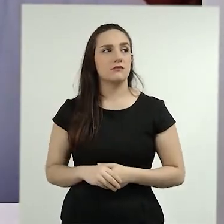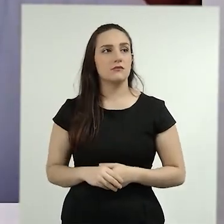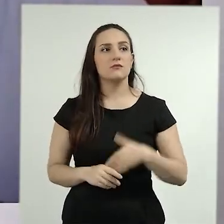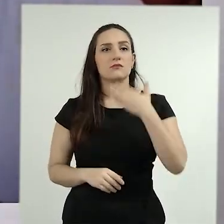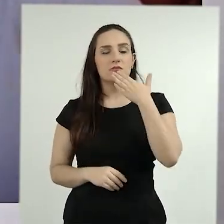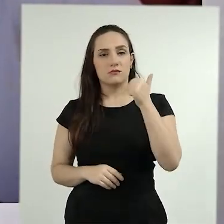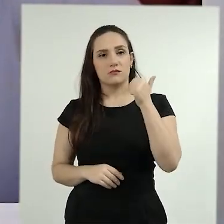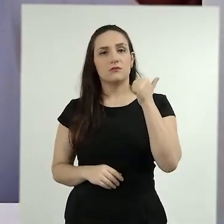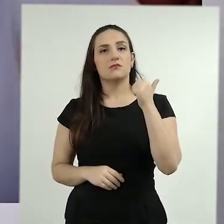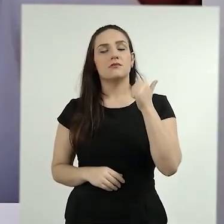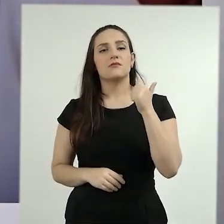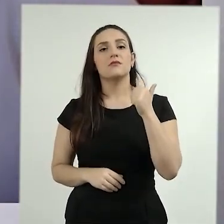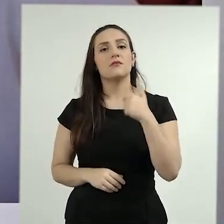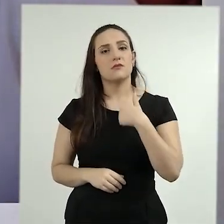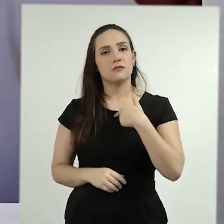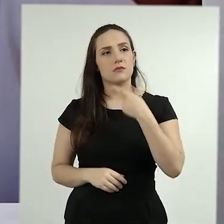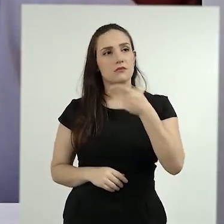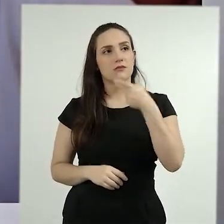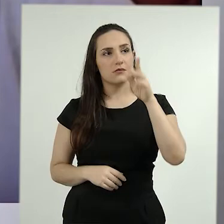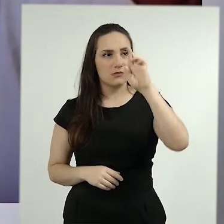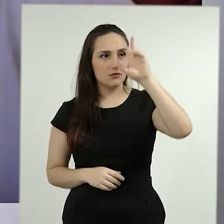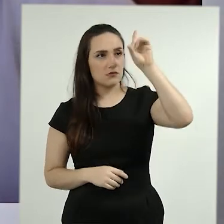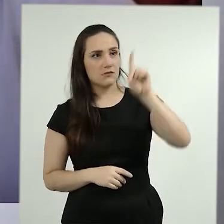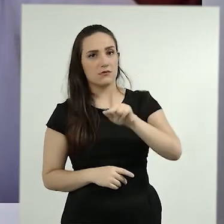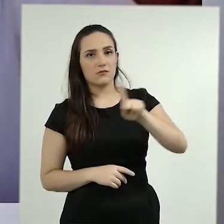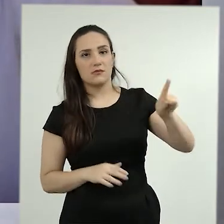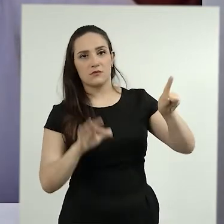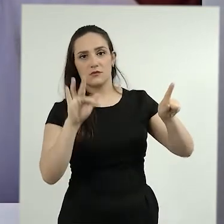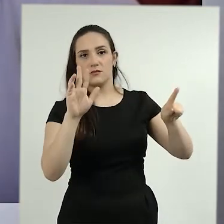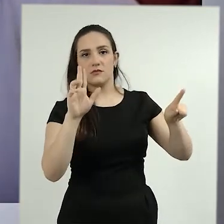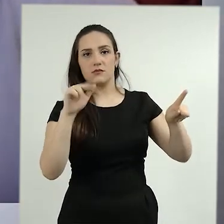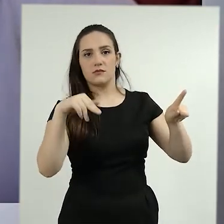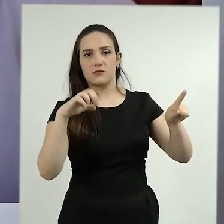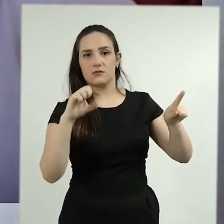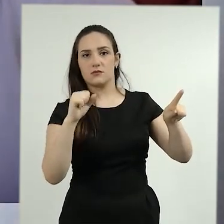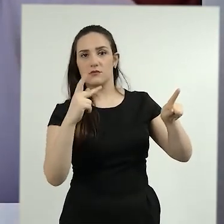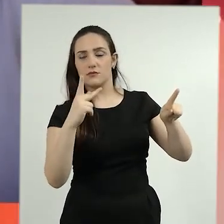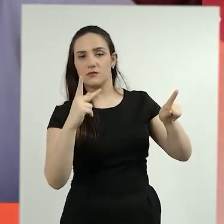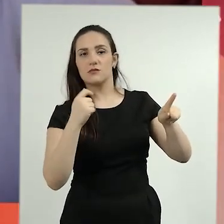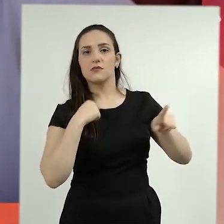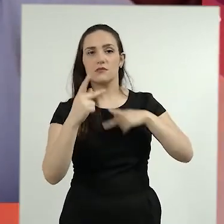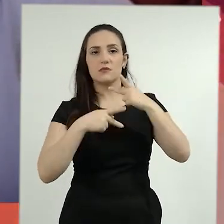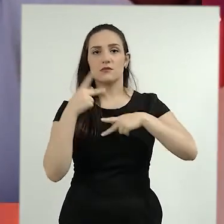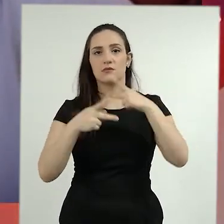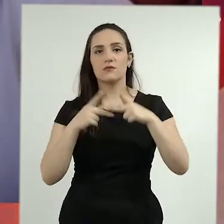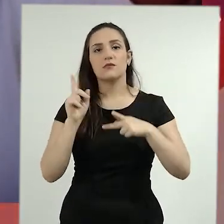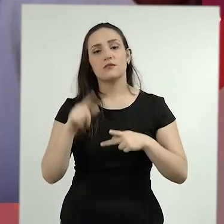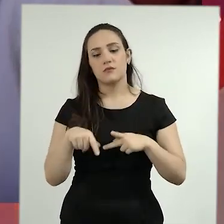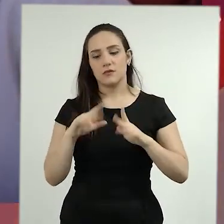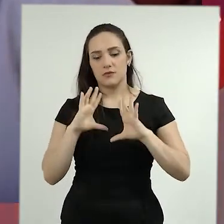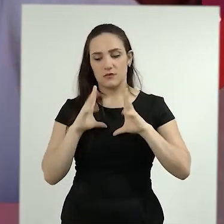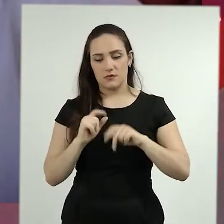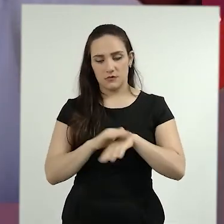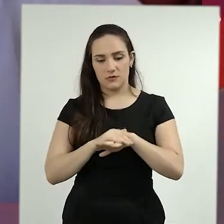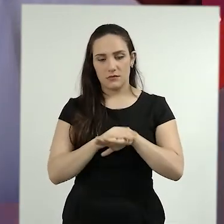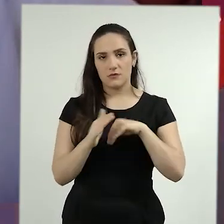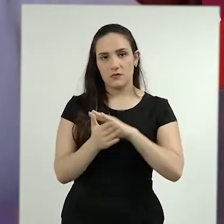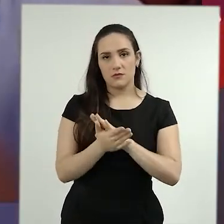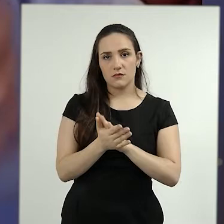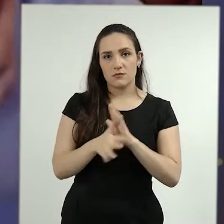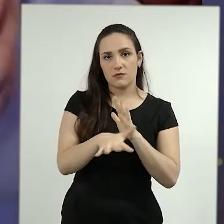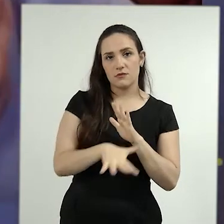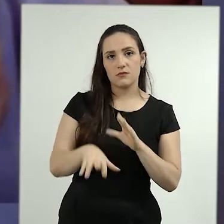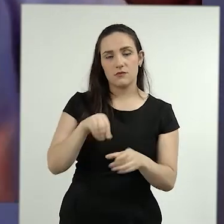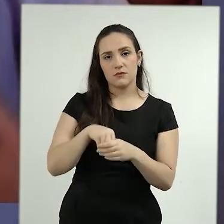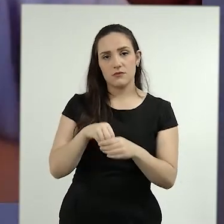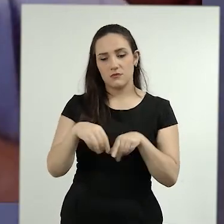buscar, né, realmente para se alimentar. Comentei com o diretor-presidente da FUNESP, o Rodrigo Terra, sobre a questão da